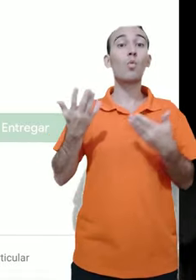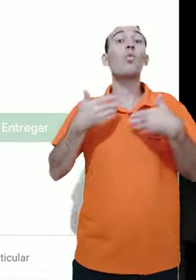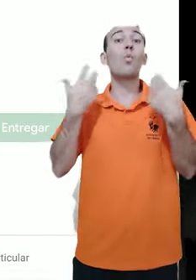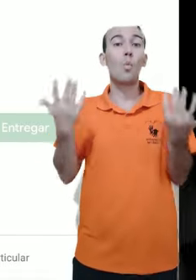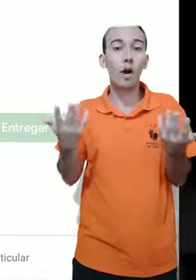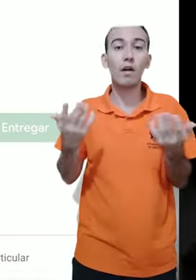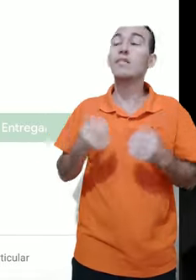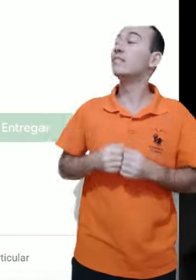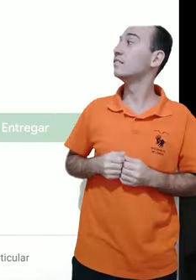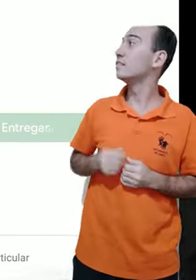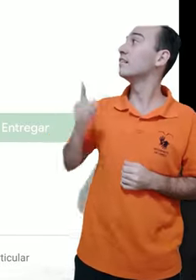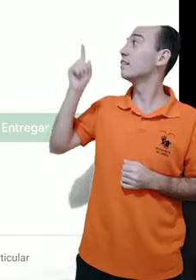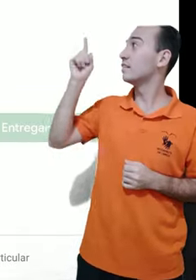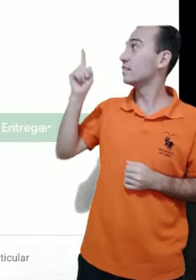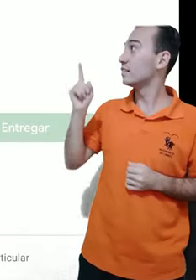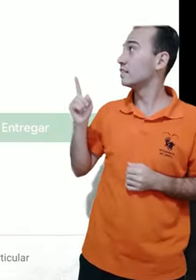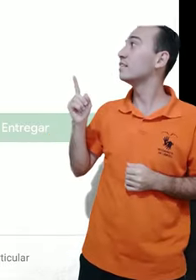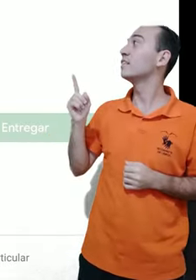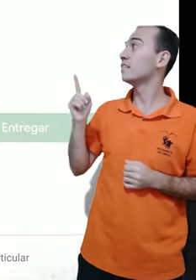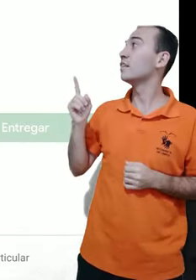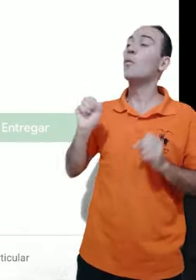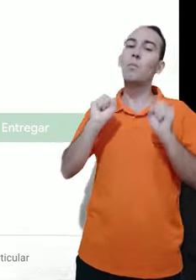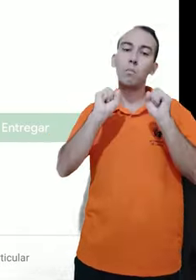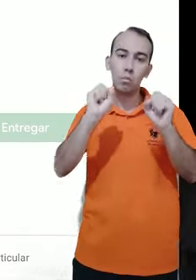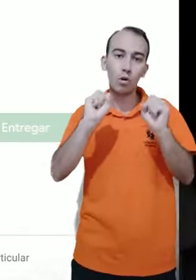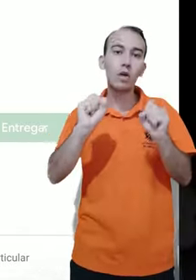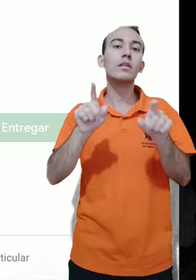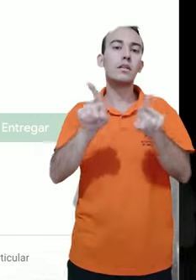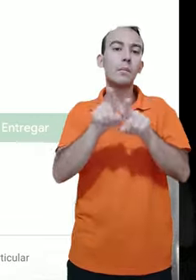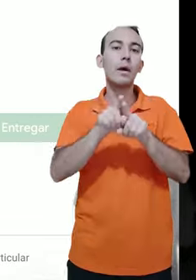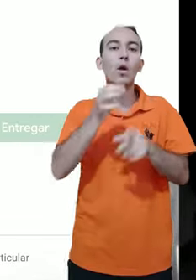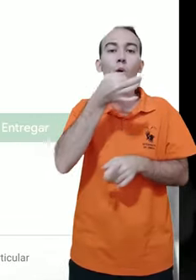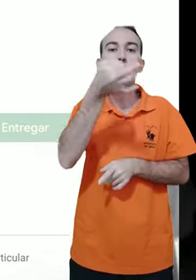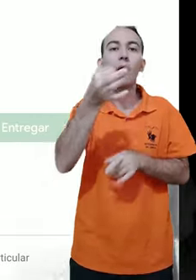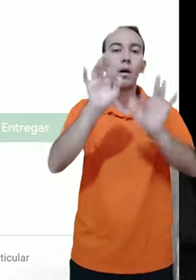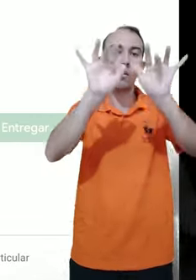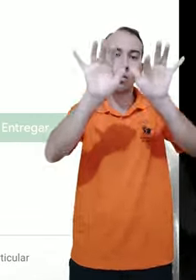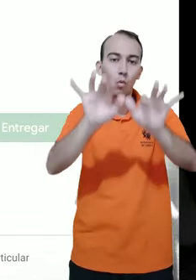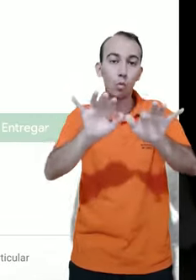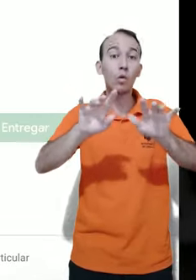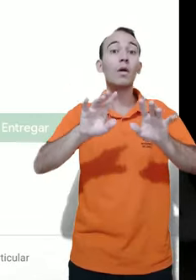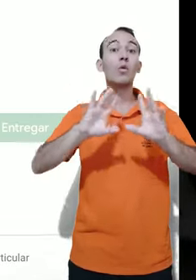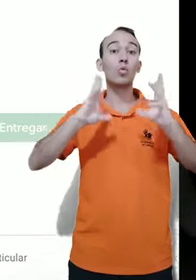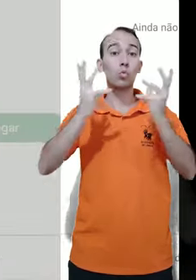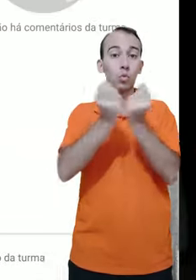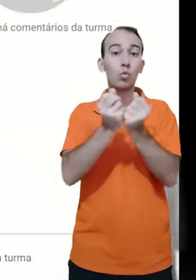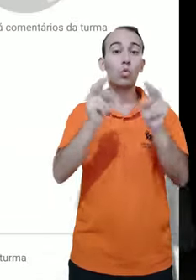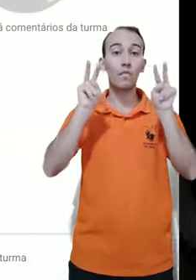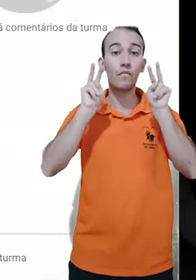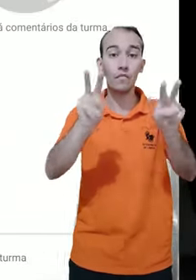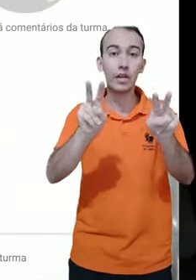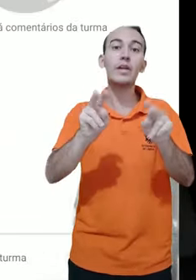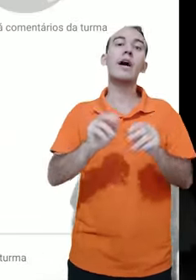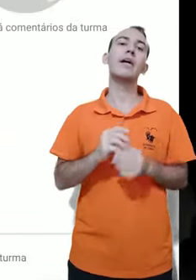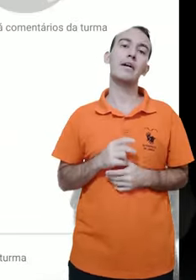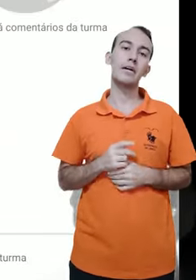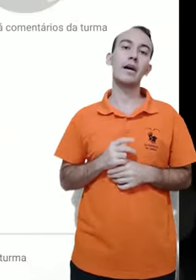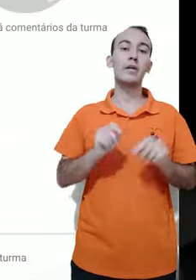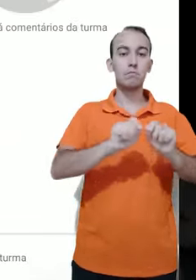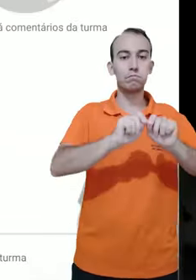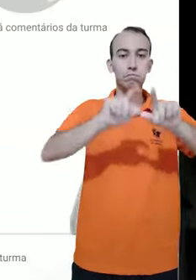caso a atividade seja avaliativa depois você pode enviar um comentário para tomar clicando em adicionar comentário para turma